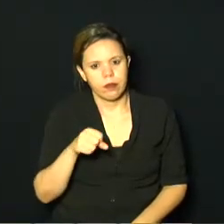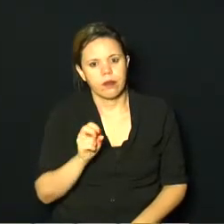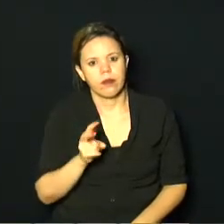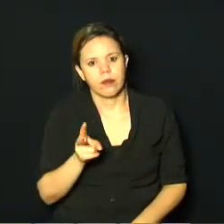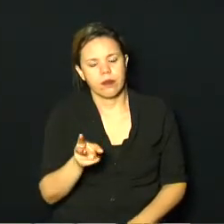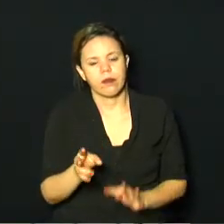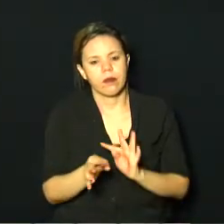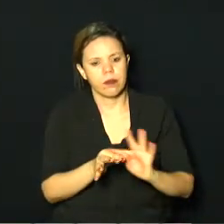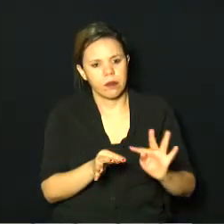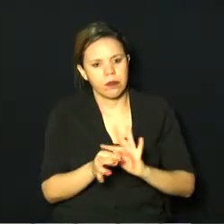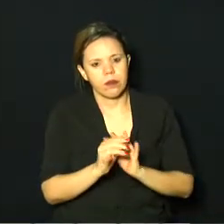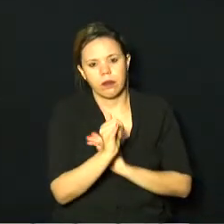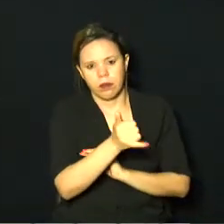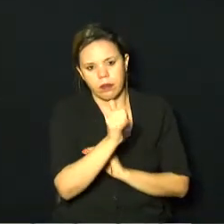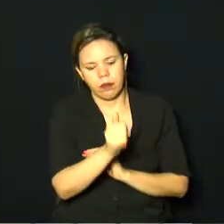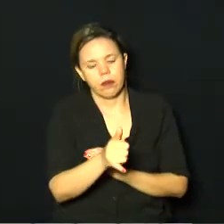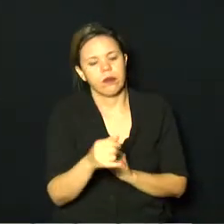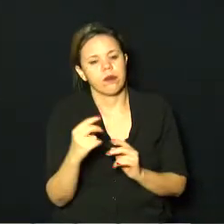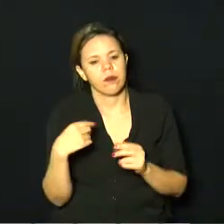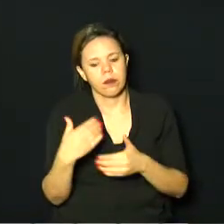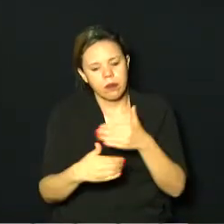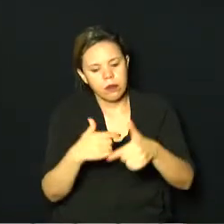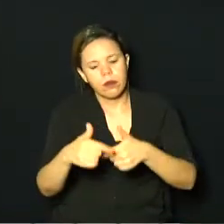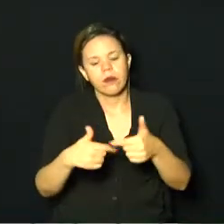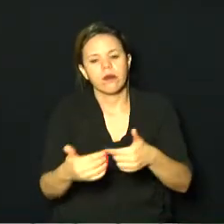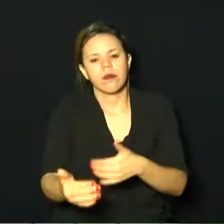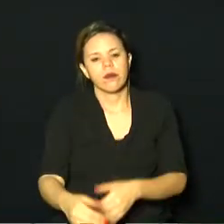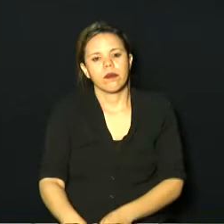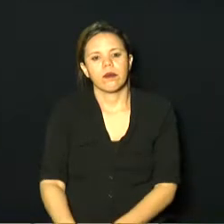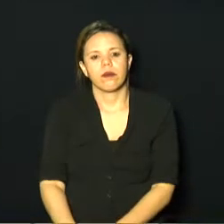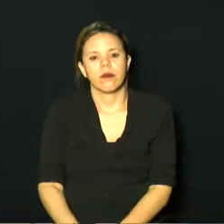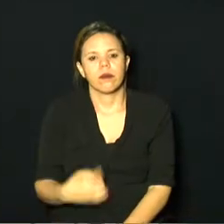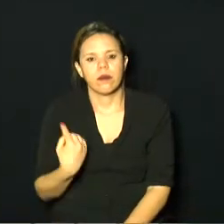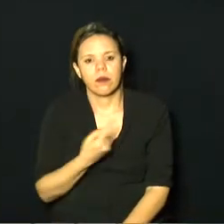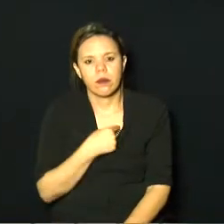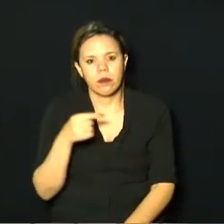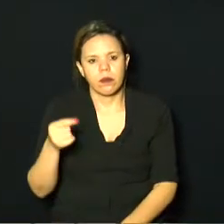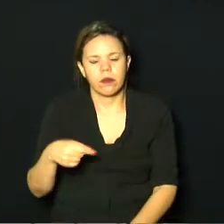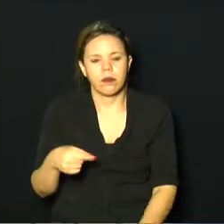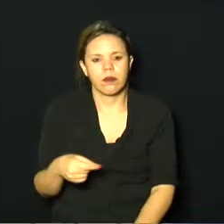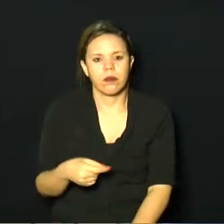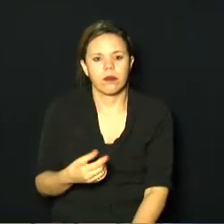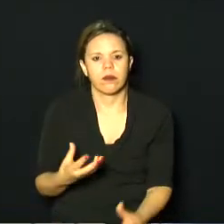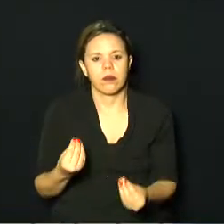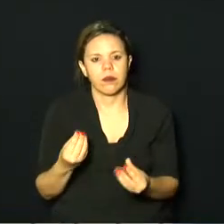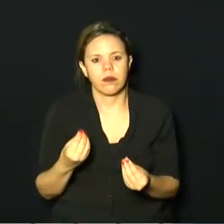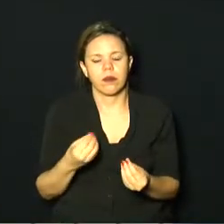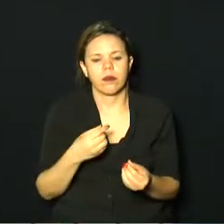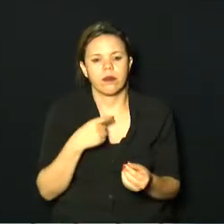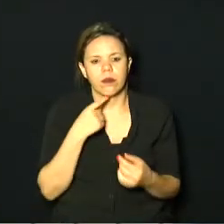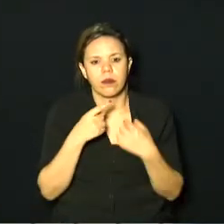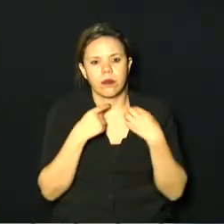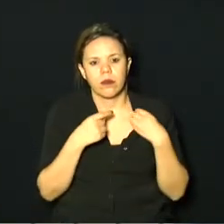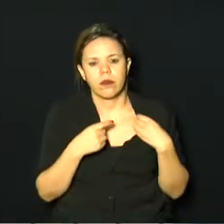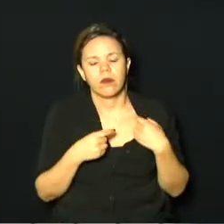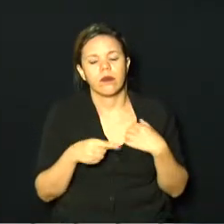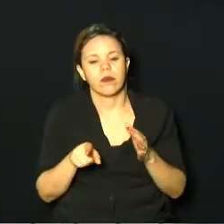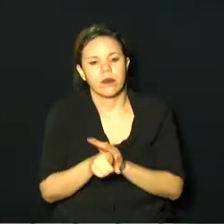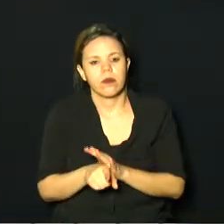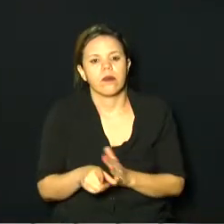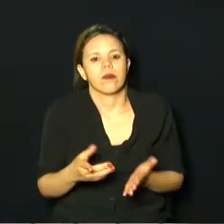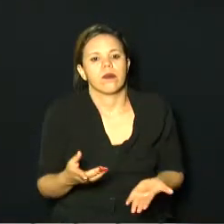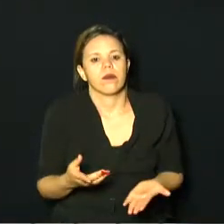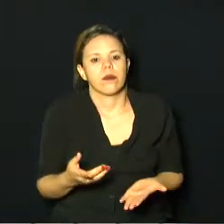Conselho informado dos nossos próximos passos. Nós estamos recebendo aqui bastante manifestação. Queria também mandar uma